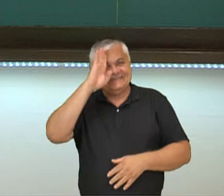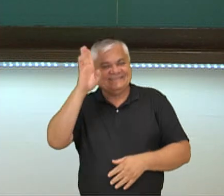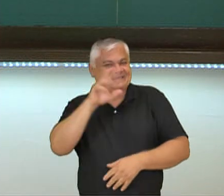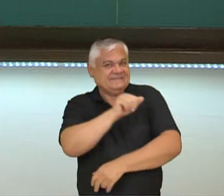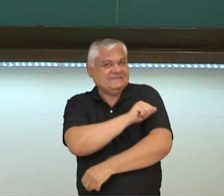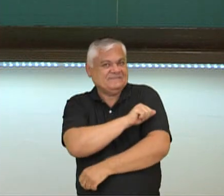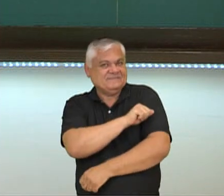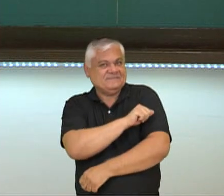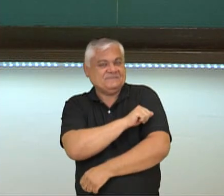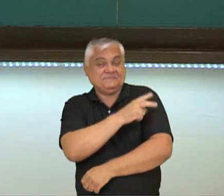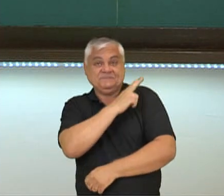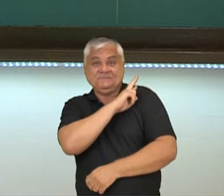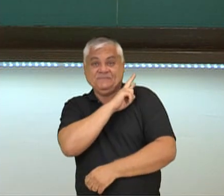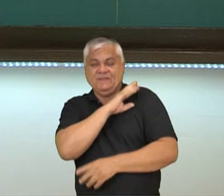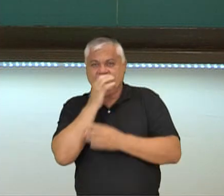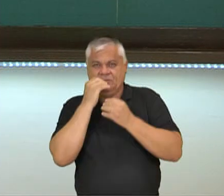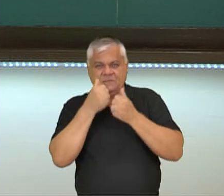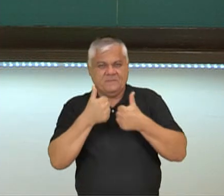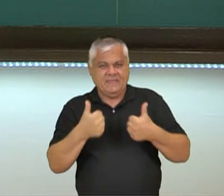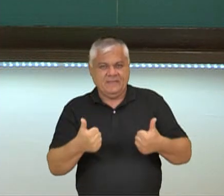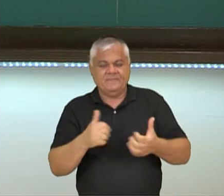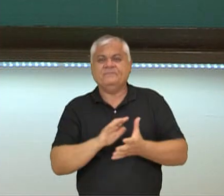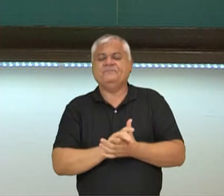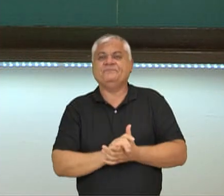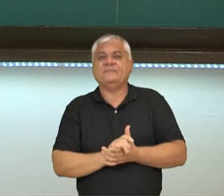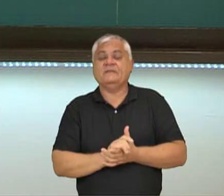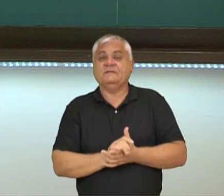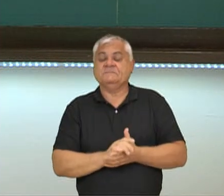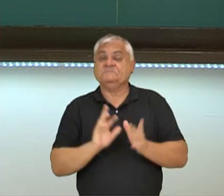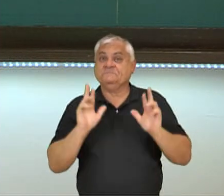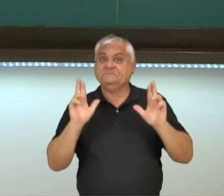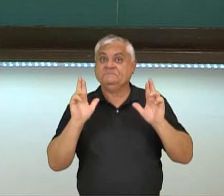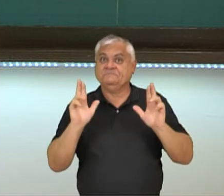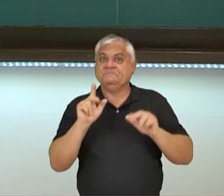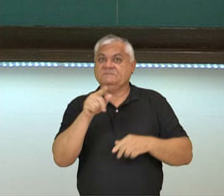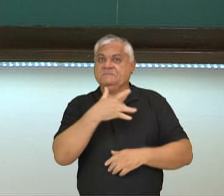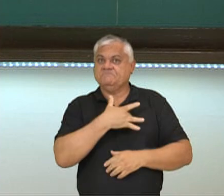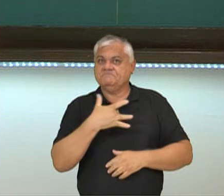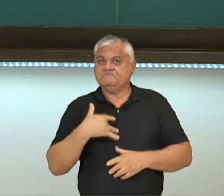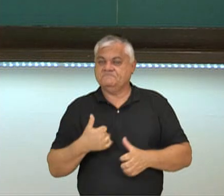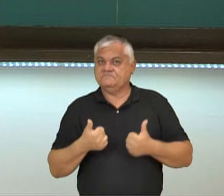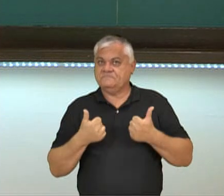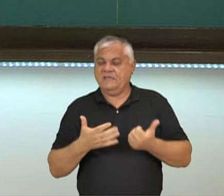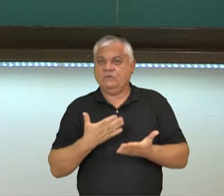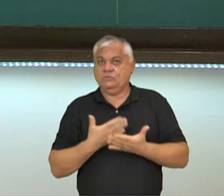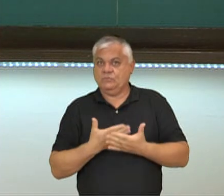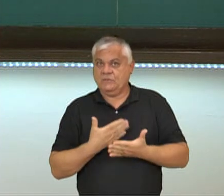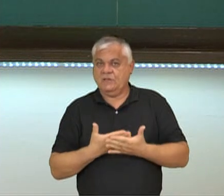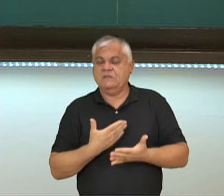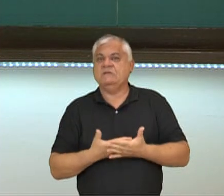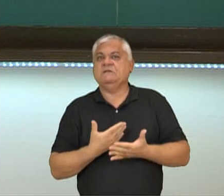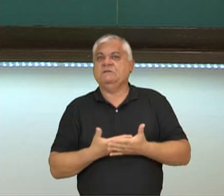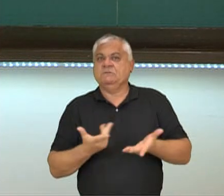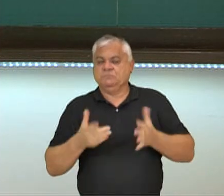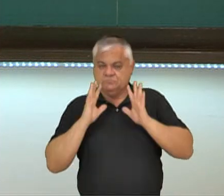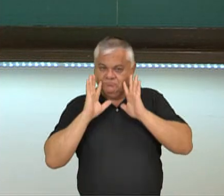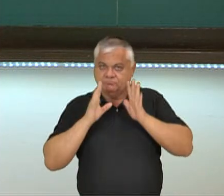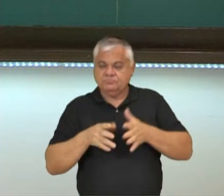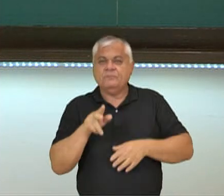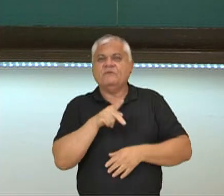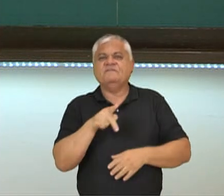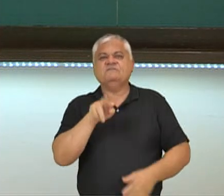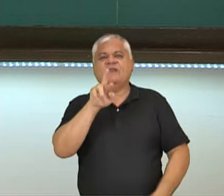Olá, estudantes da segunda série, tudo bem com vocês? Espero que vocês estejam muito bem, estudando bastante. Eu sou a